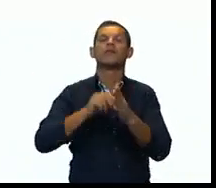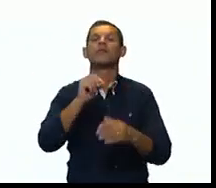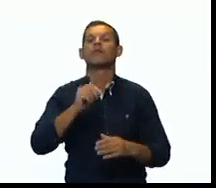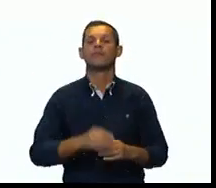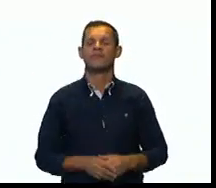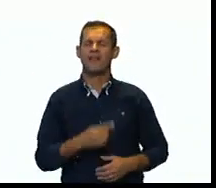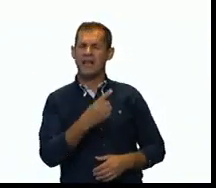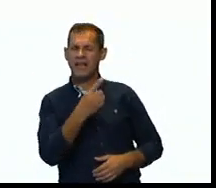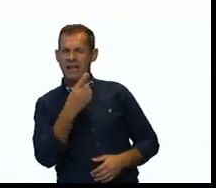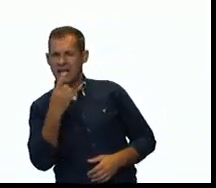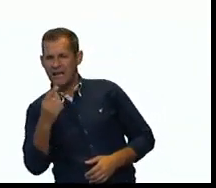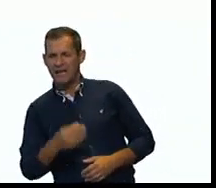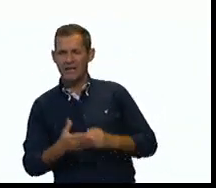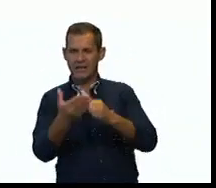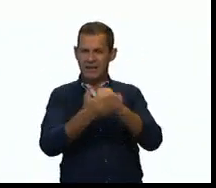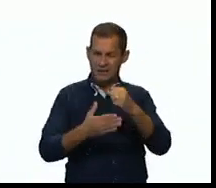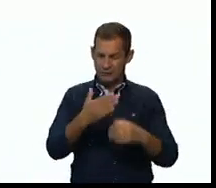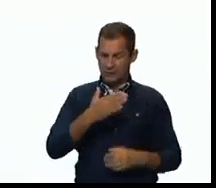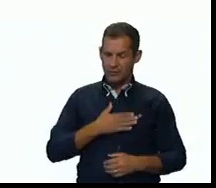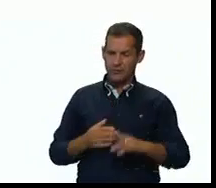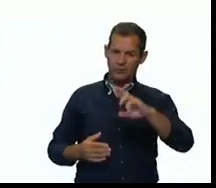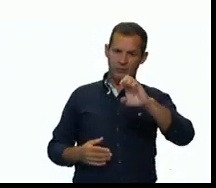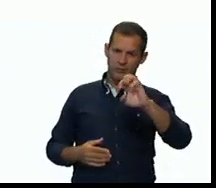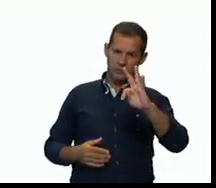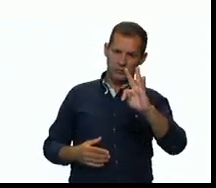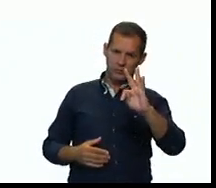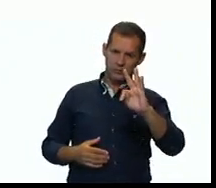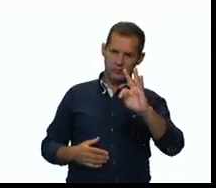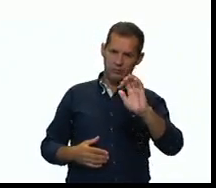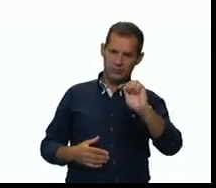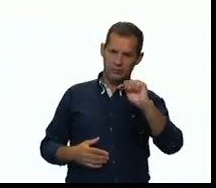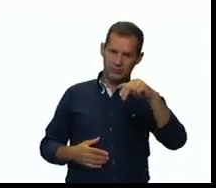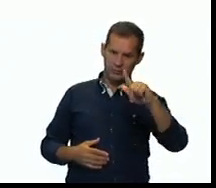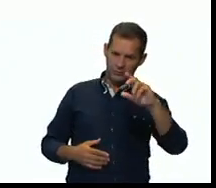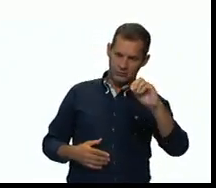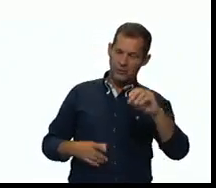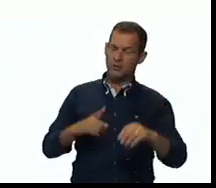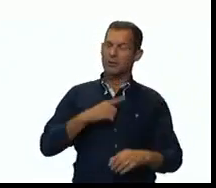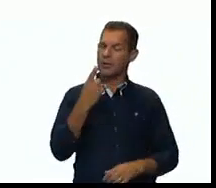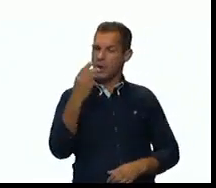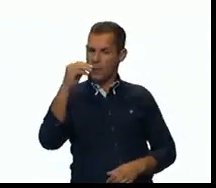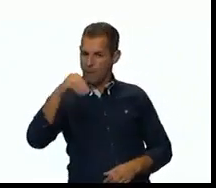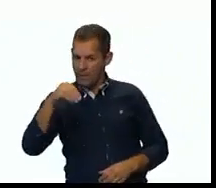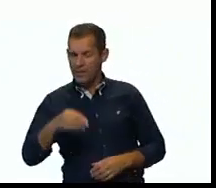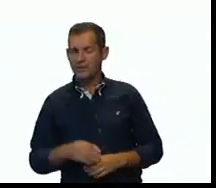que cada uma das bases do meu retângulo mede 1 metro